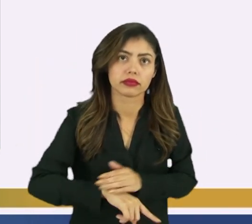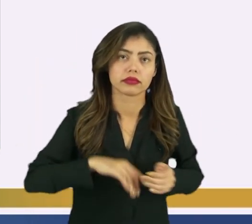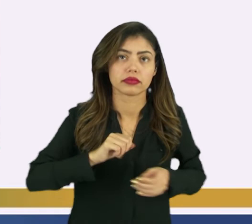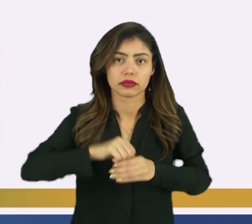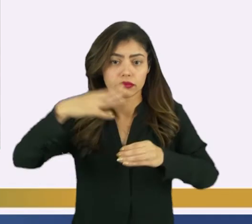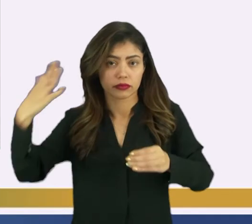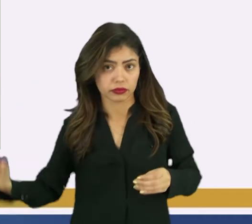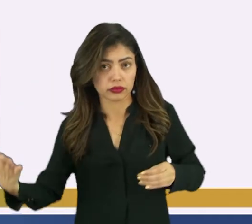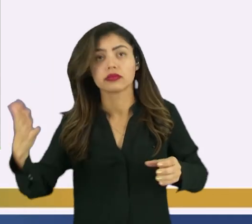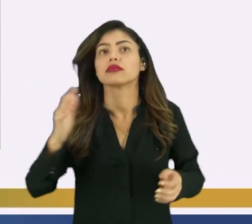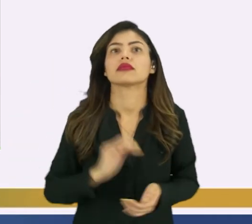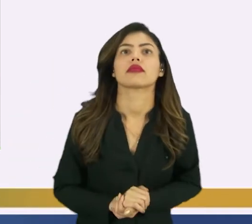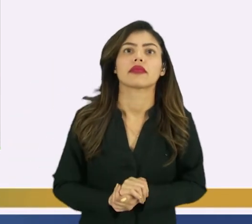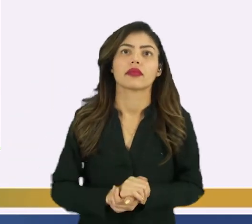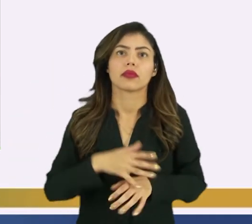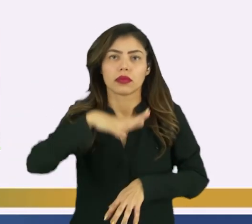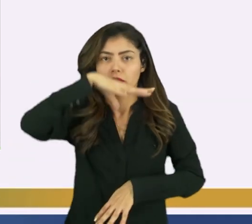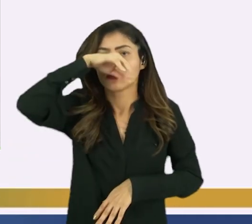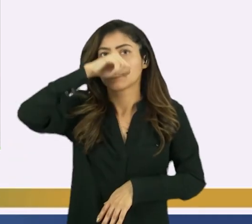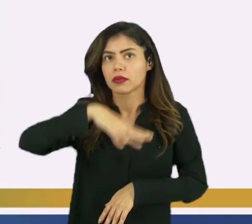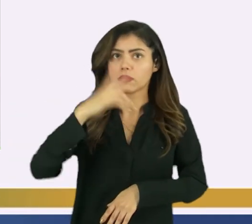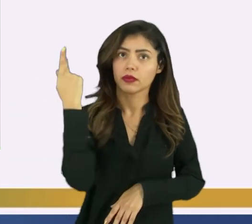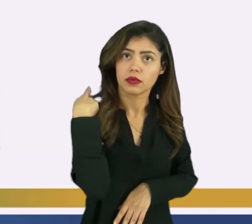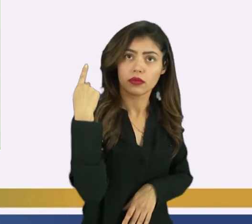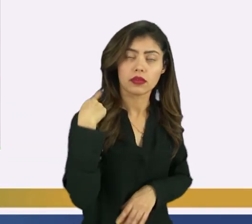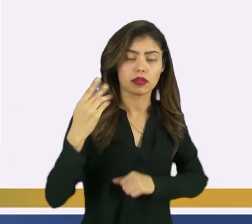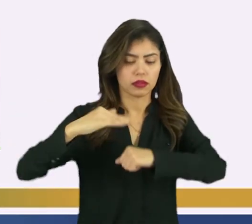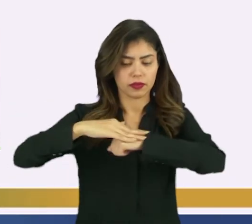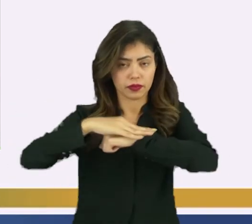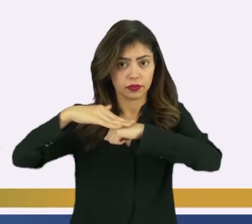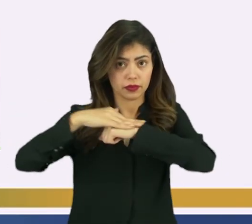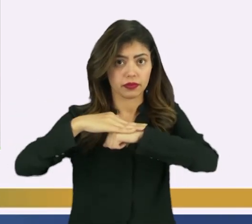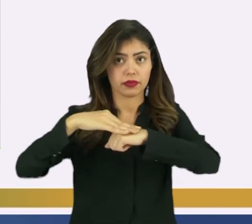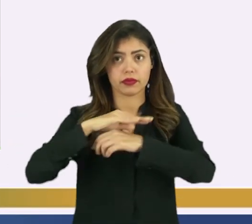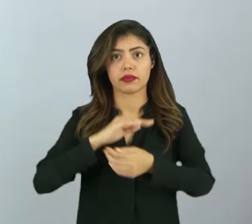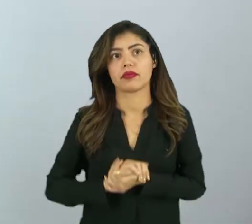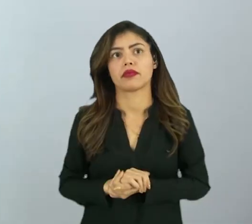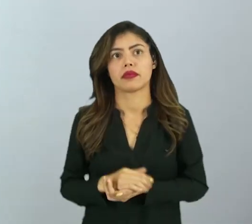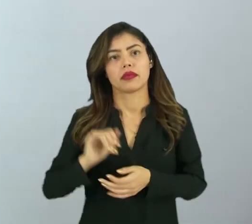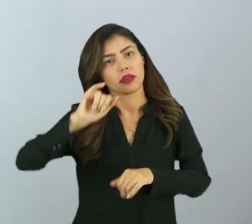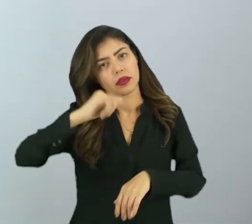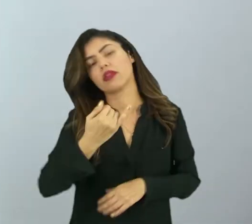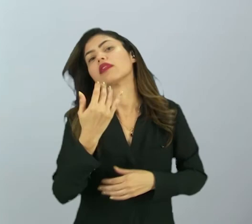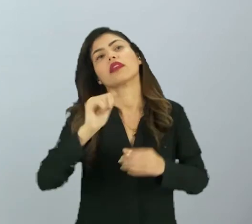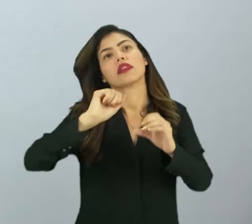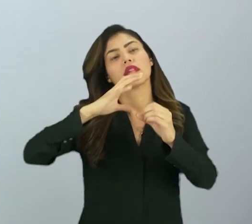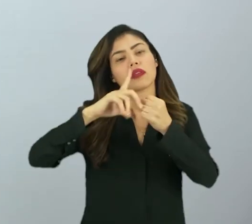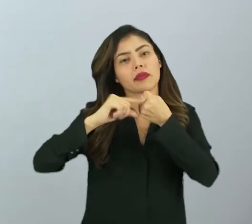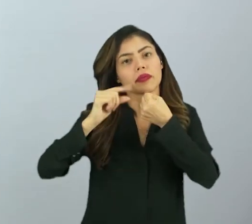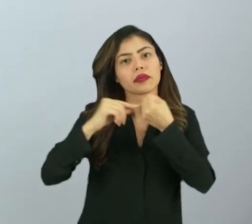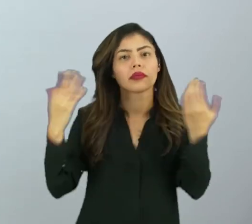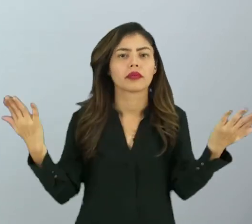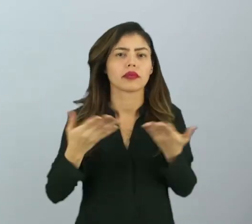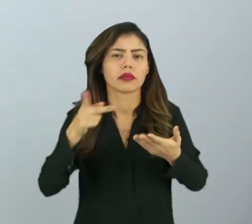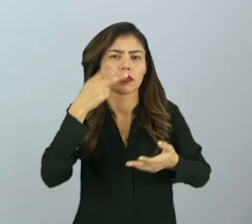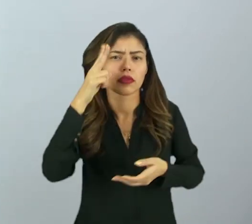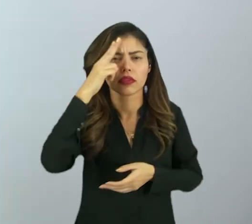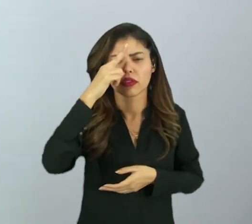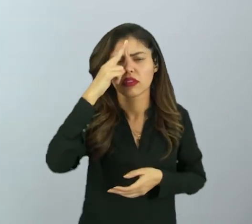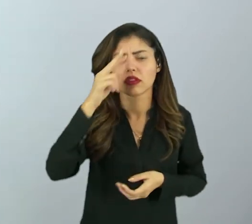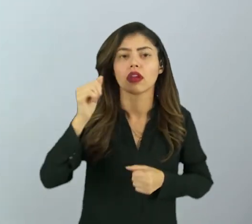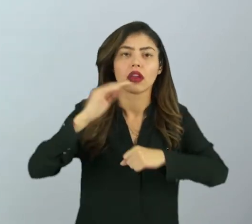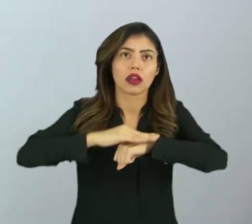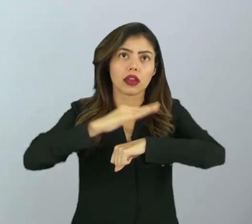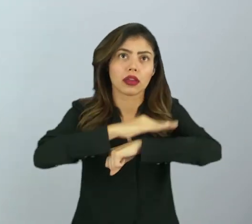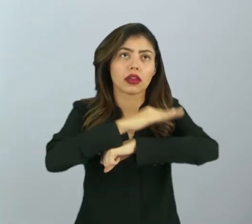têm a fecundação externa e que podem ter respiração tanto pulmonar quanto cutânea. E aí, aproveitando esse artigo, lembra que eu falei para vocês que